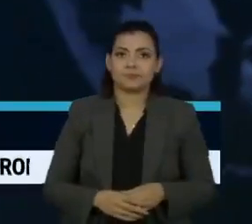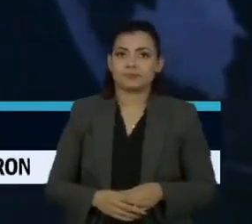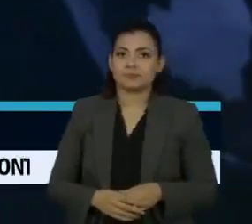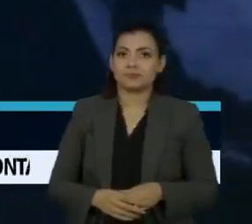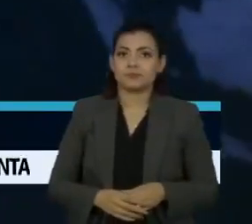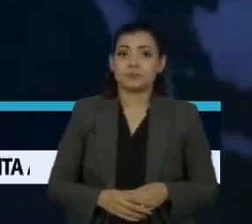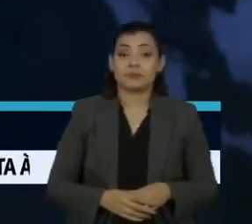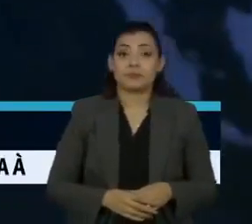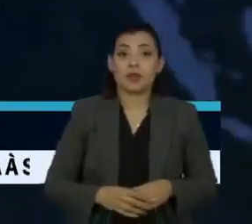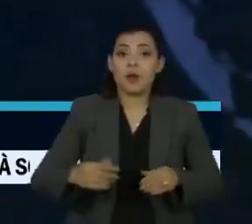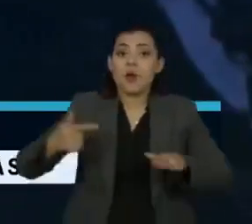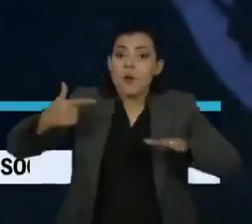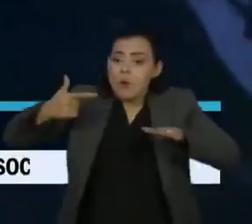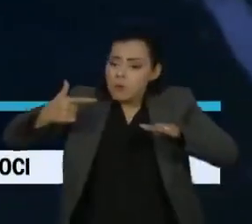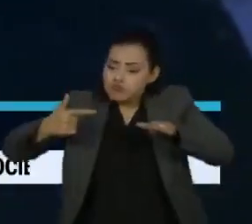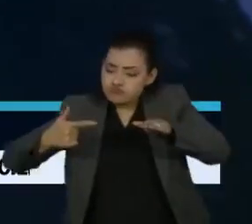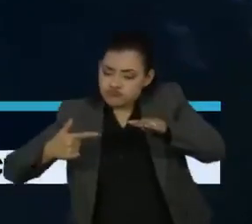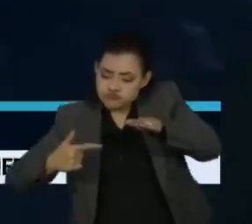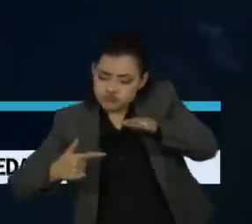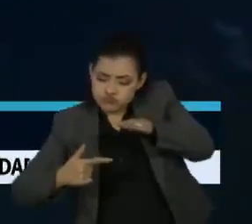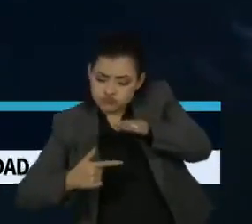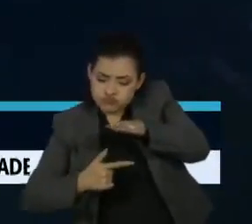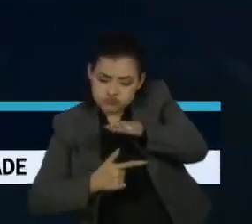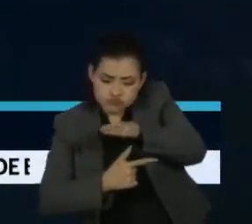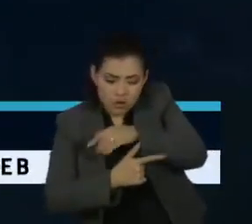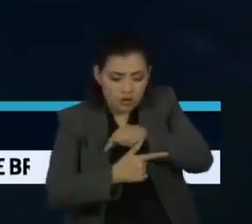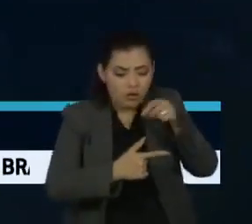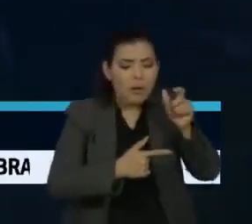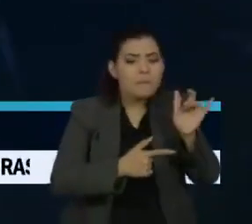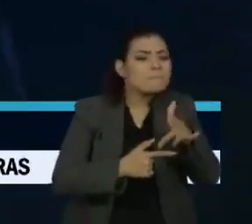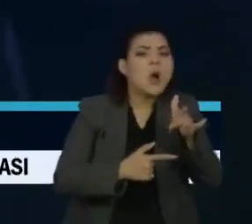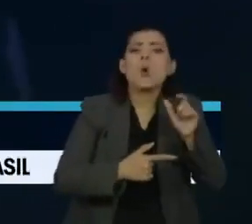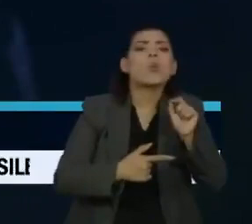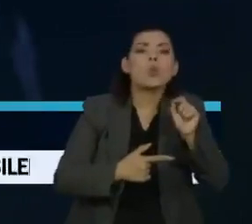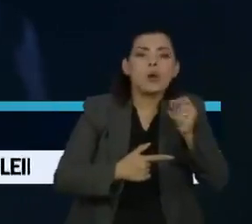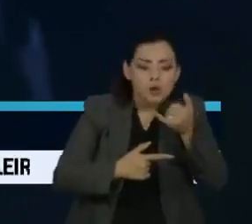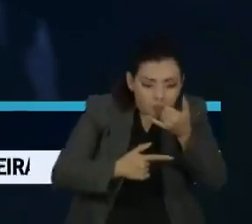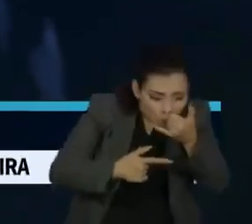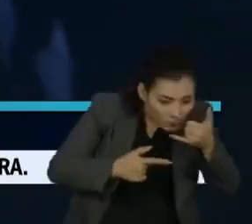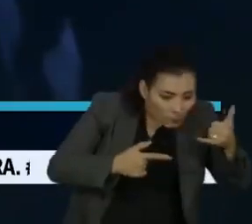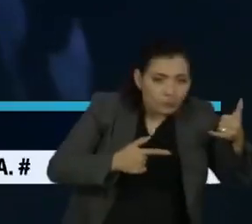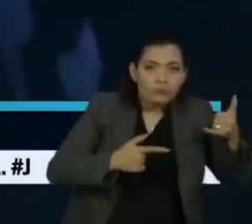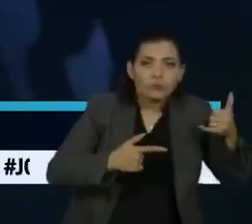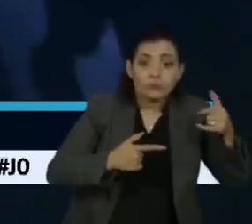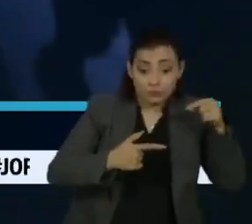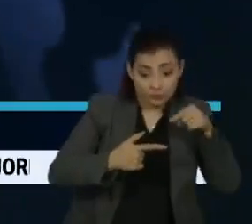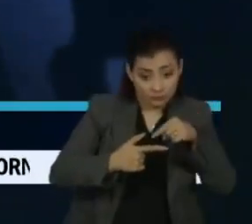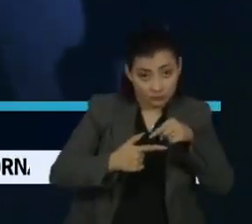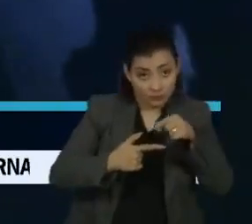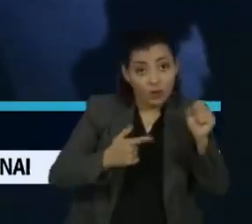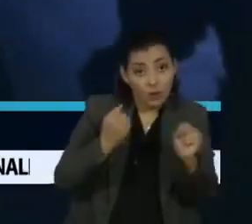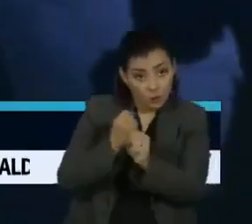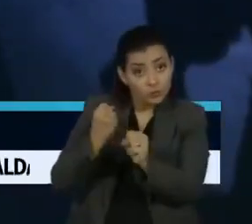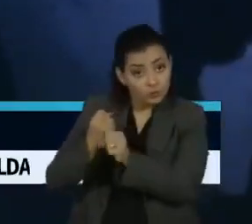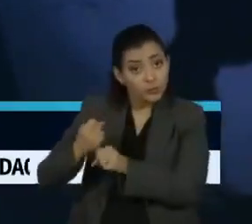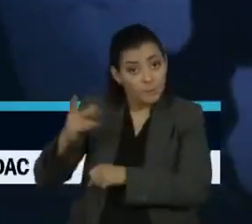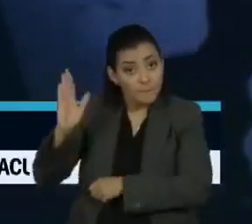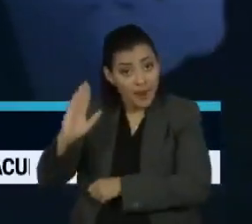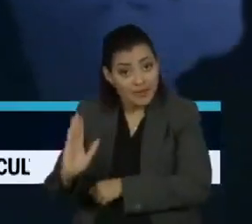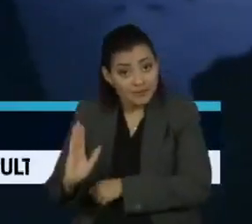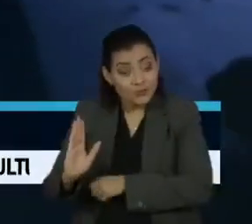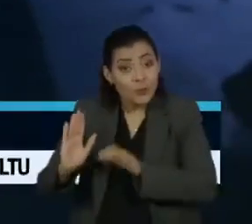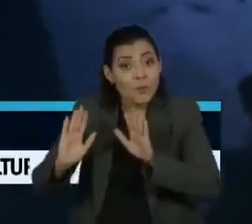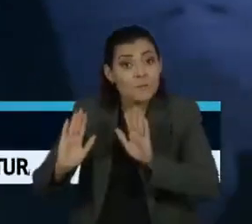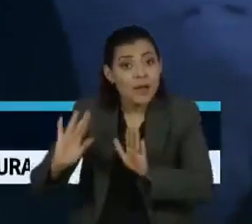O primeiro submarino que atravessou o Atlântico para levar cocaína à Europa foi construído no Brasil. Ele foi apreendido na Espanha, num episódio